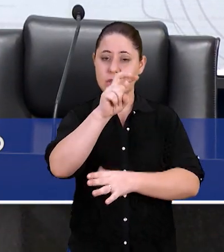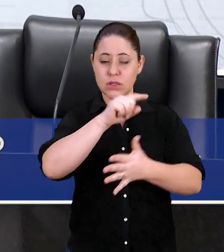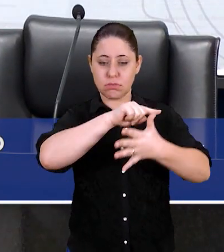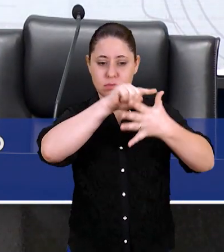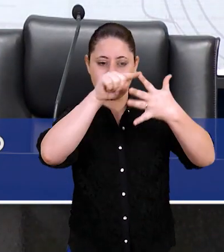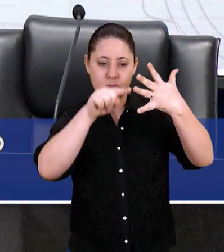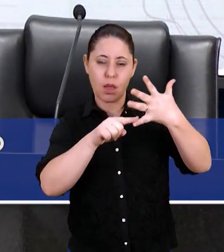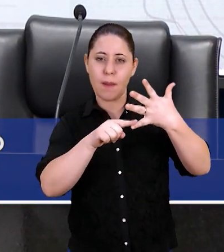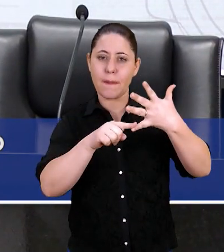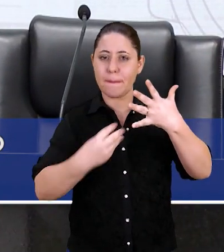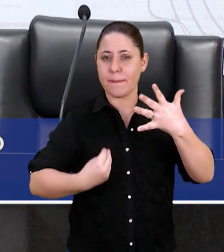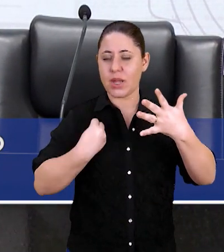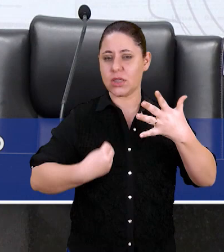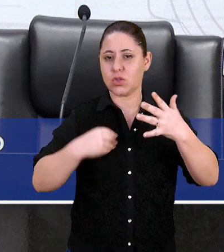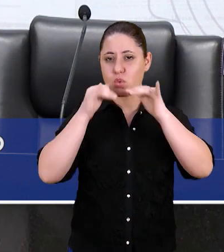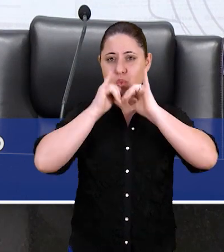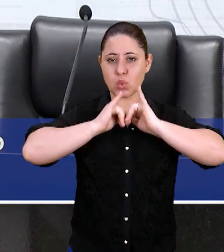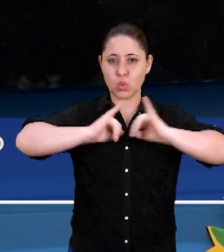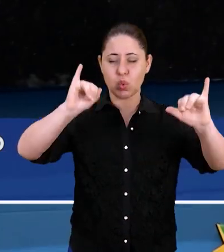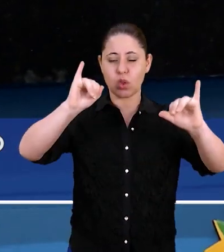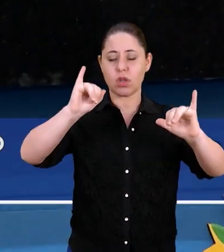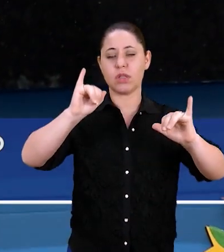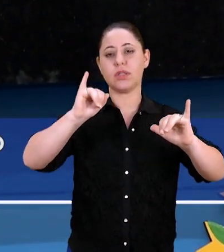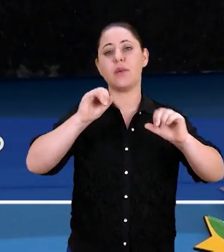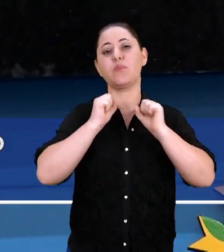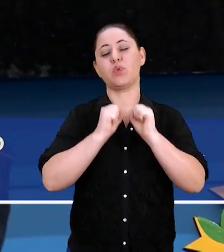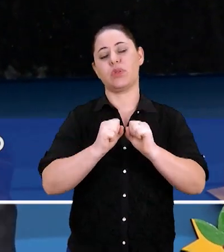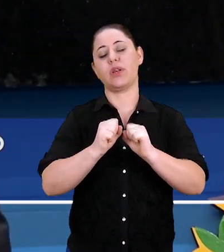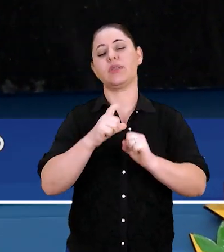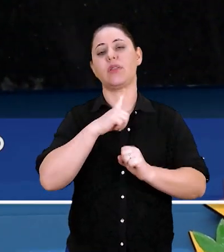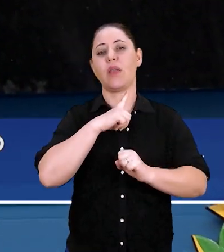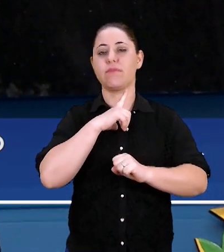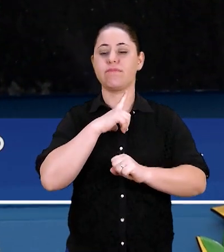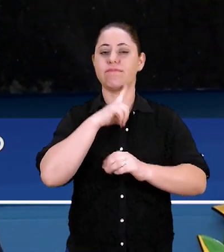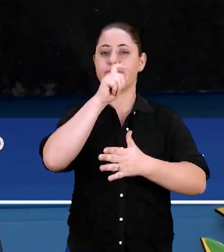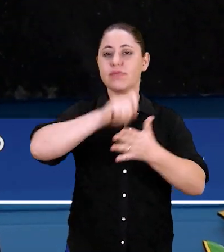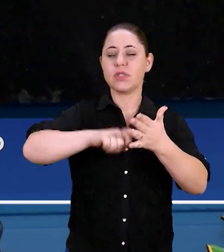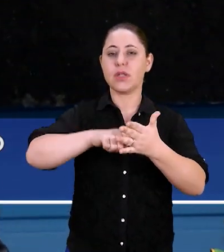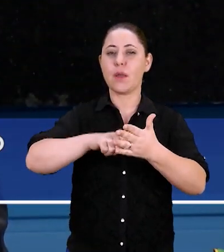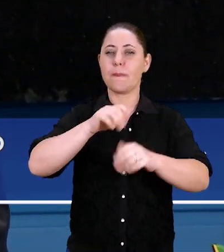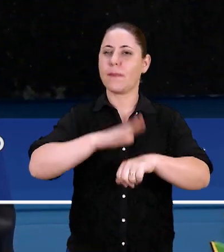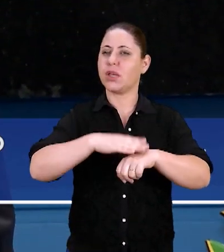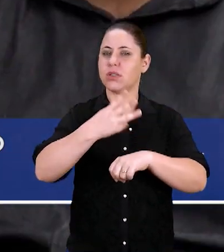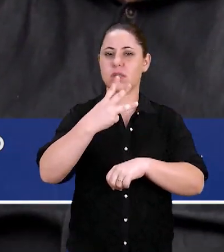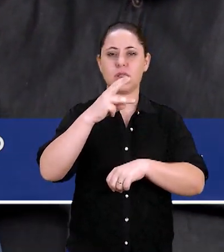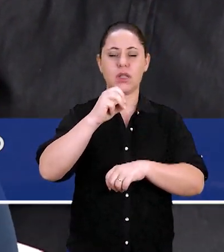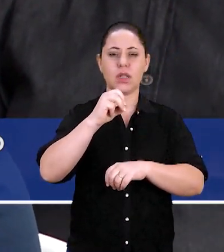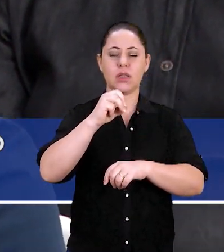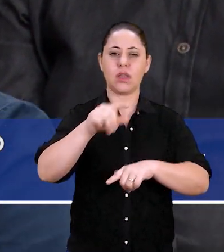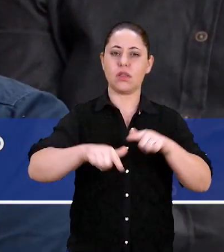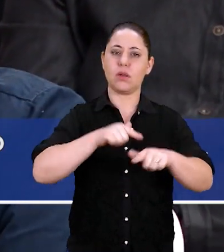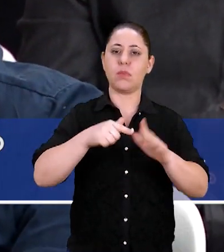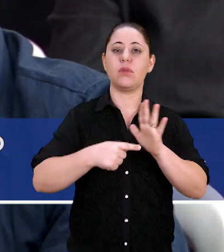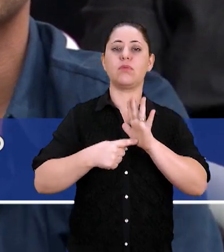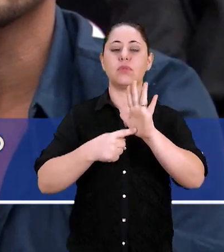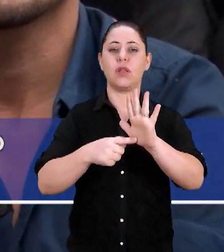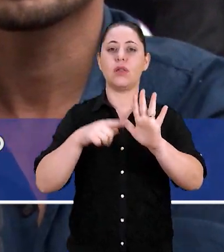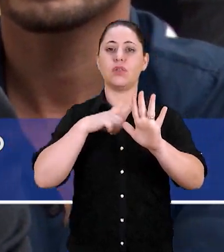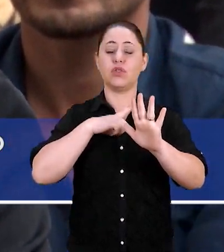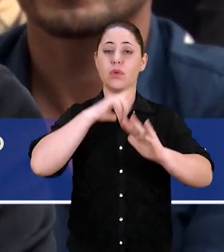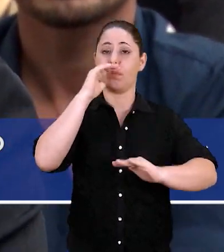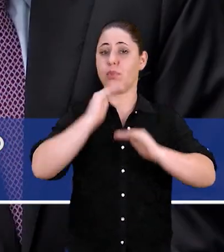evento decidiu que as 5 áreas mais presentes do jornalismo do estado pudessem concorrer. Dentre os mais de 30